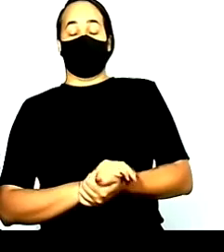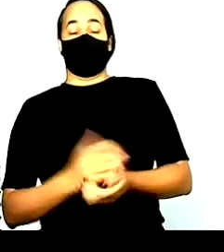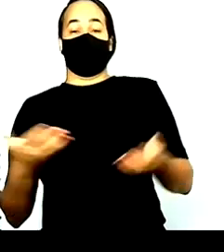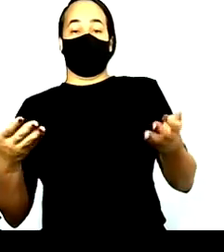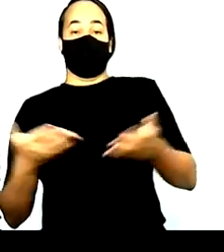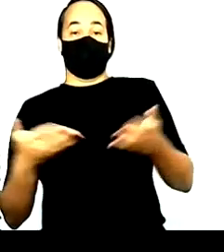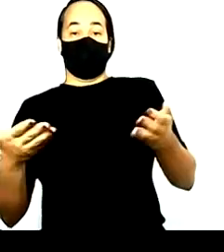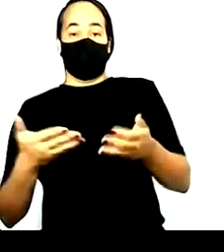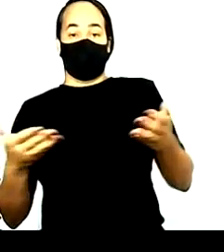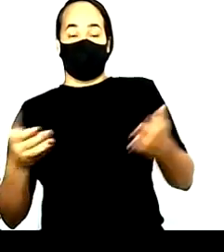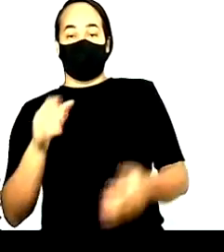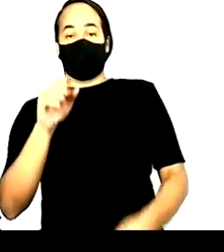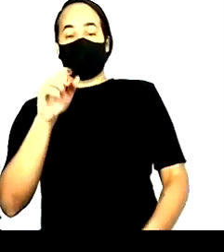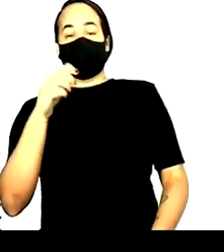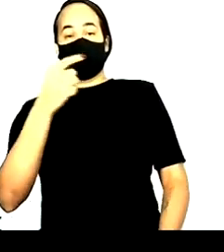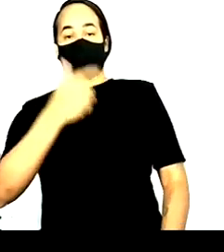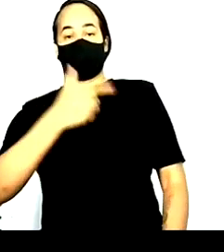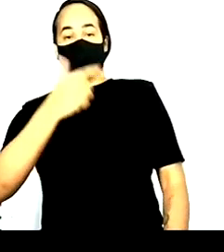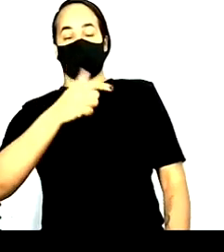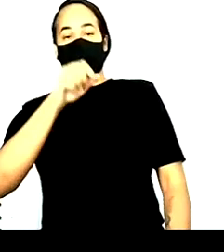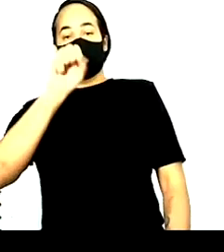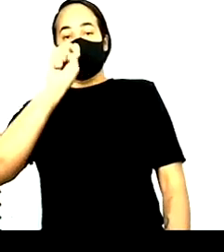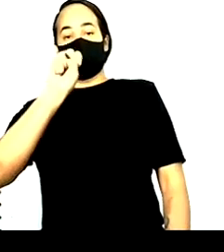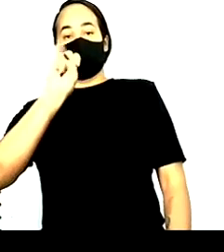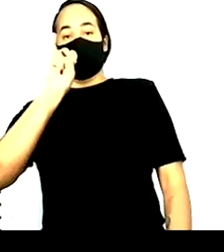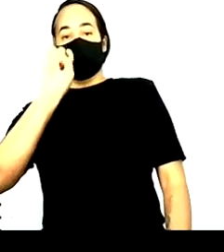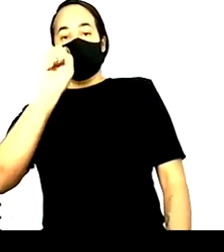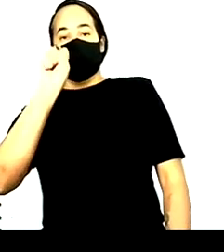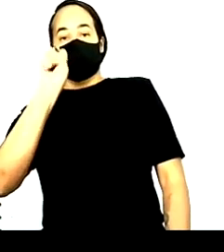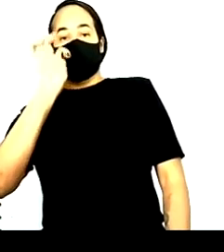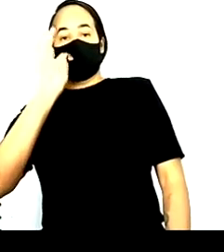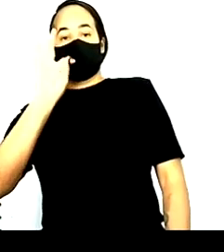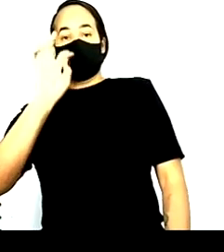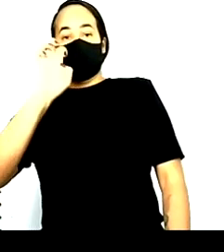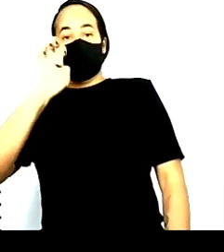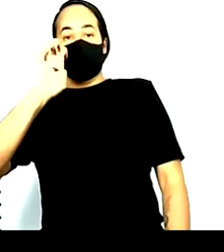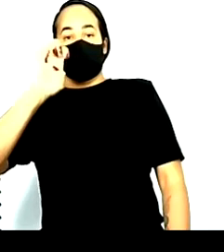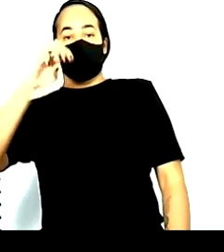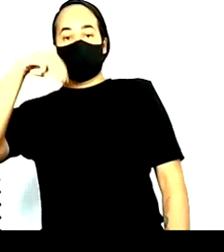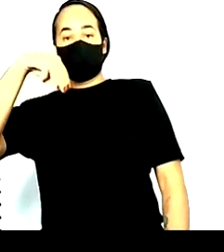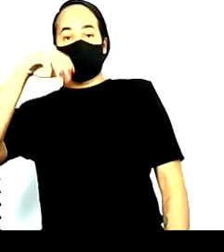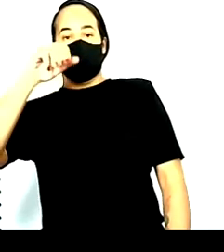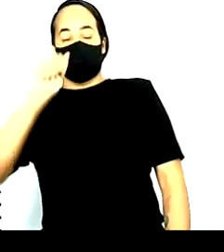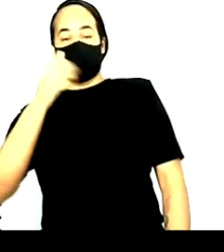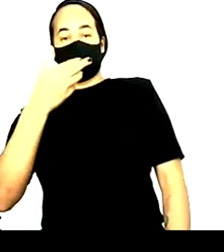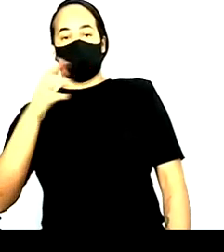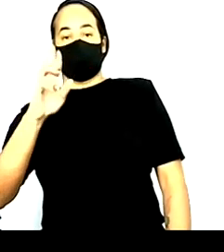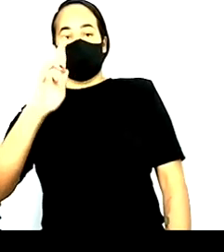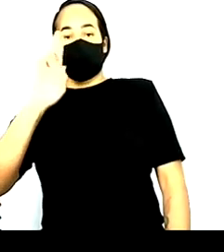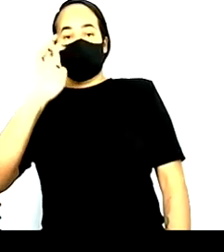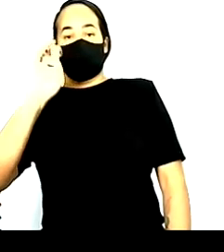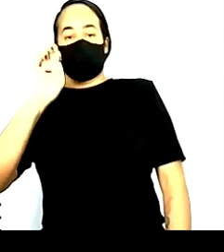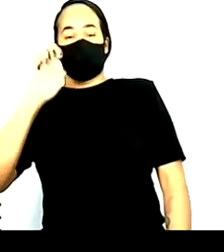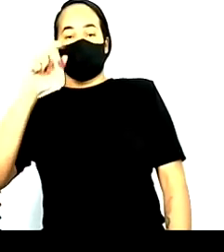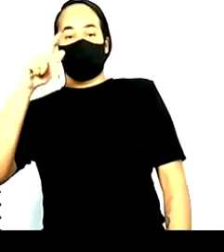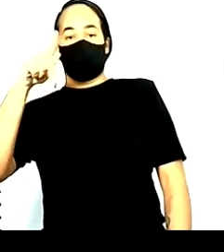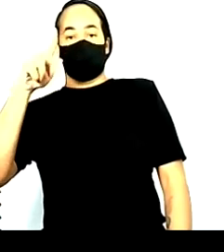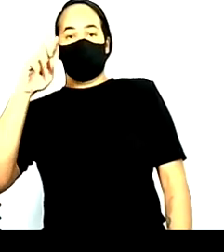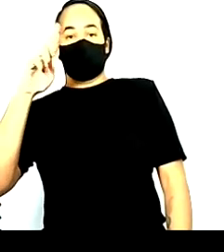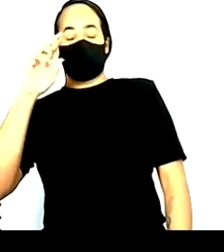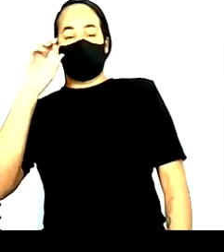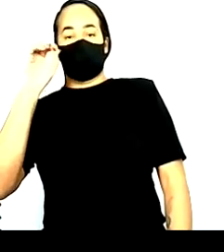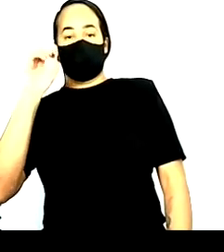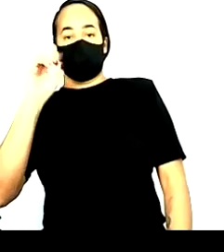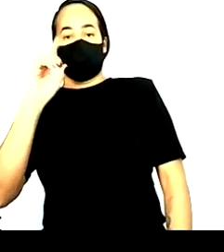Agora vamos passar para o nosso segundo sistema reprodutor, que é o sistema reprodutor feminino. Esse sistema ele